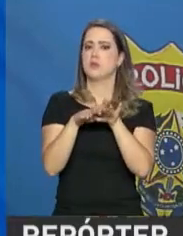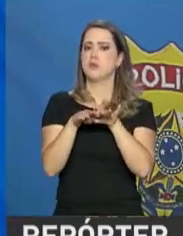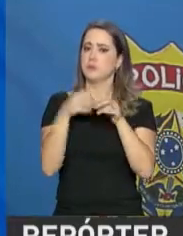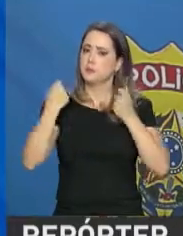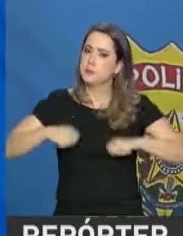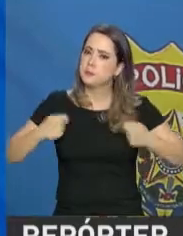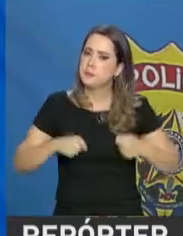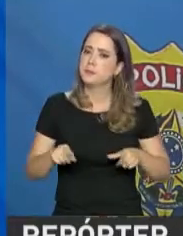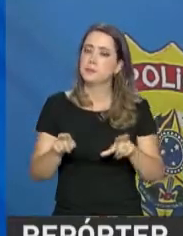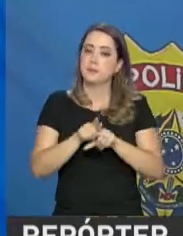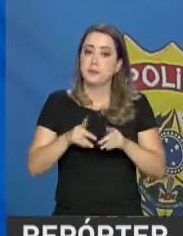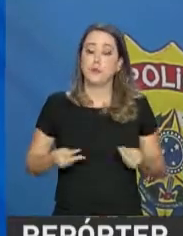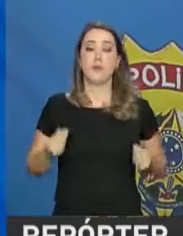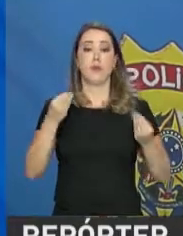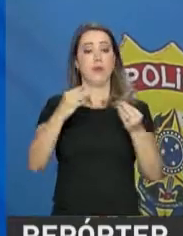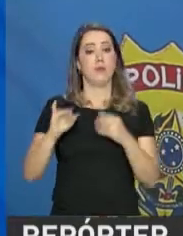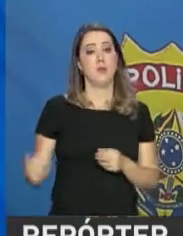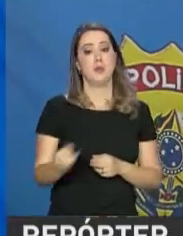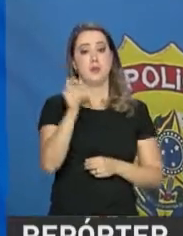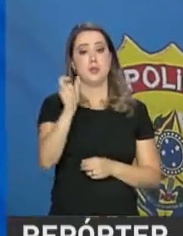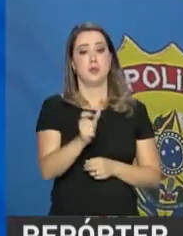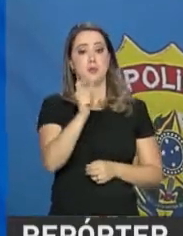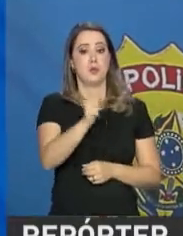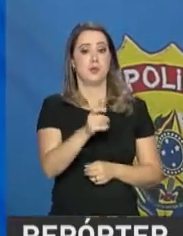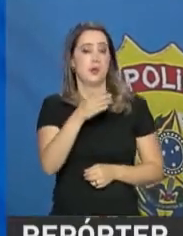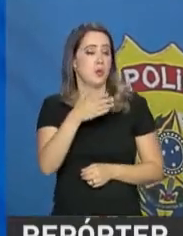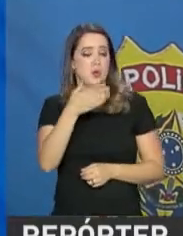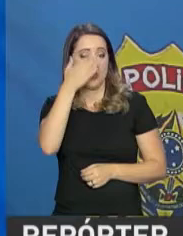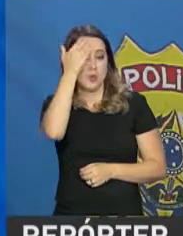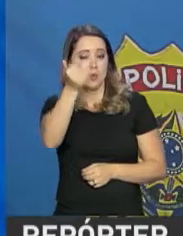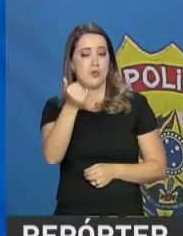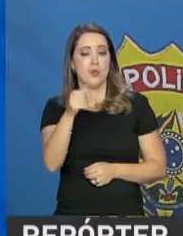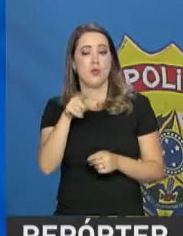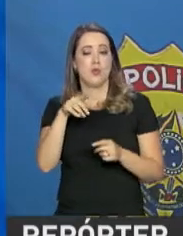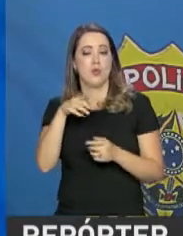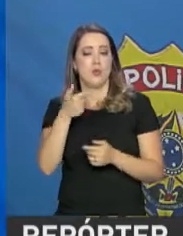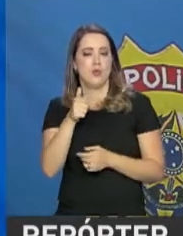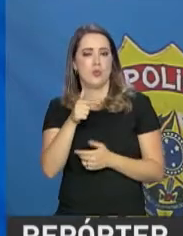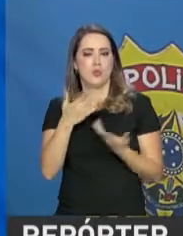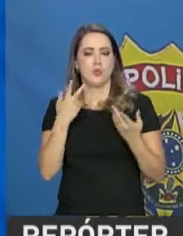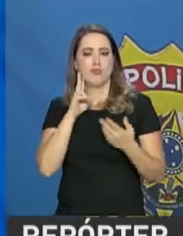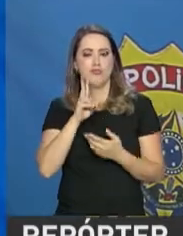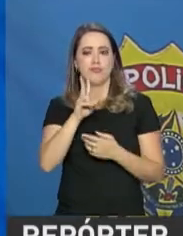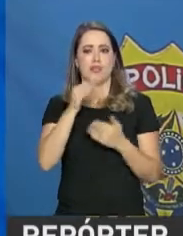ainda dar oportunidade àqueles que ainda não são ouvidos. E eu acredito que isso